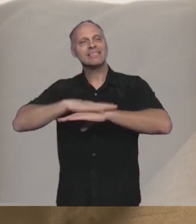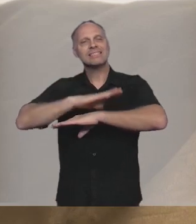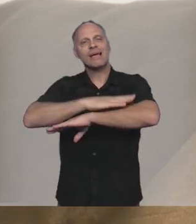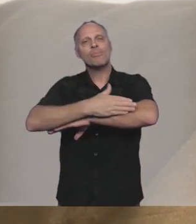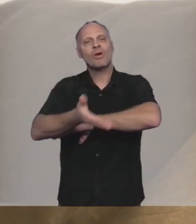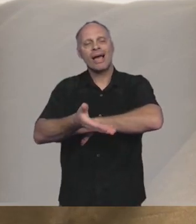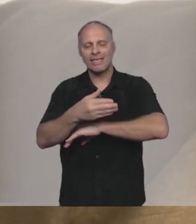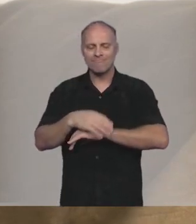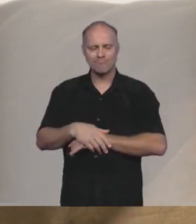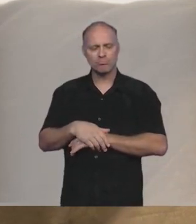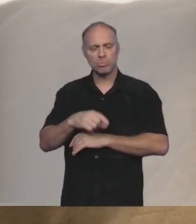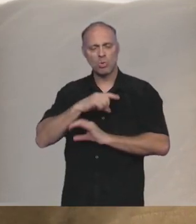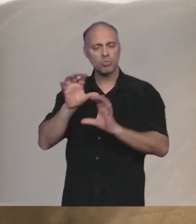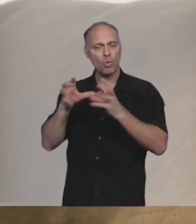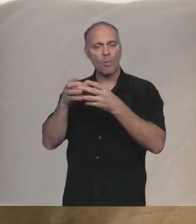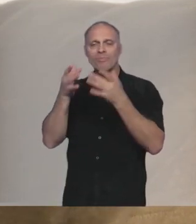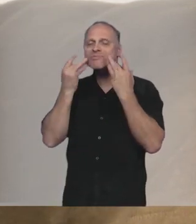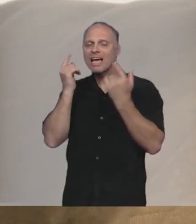Sapucaia, enfim.